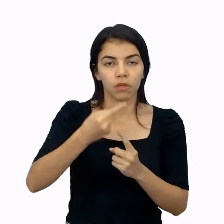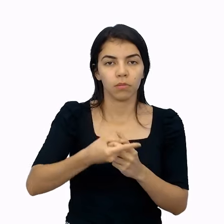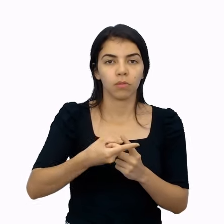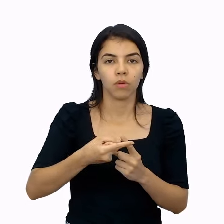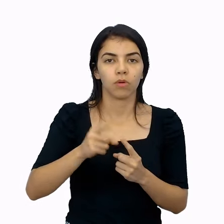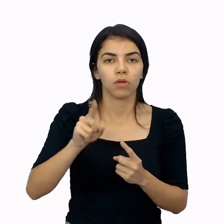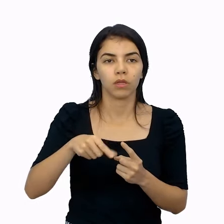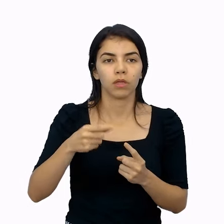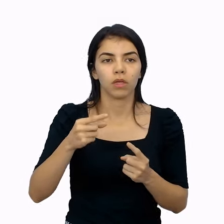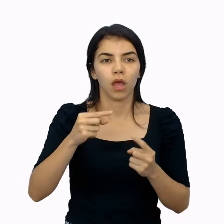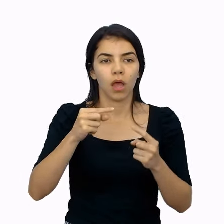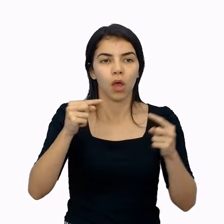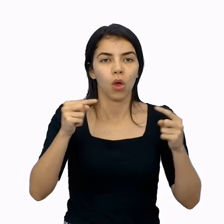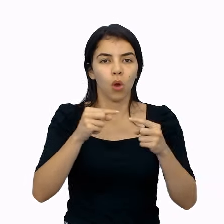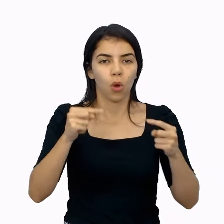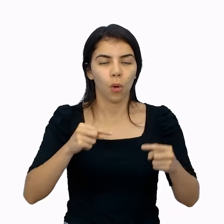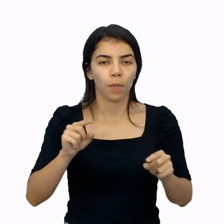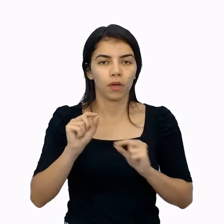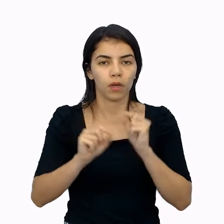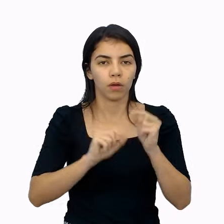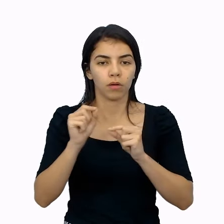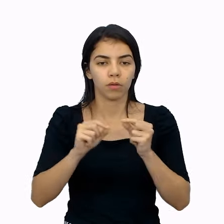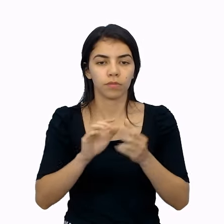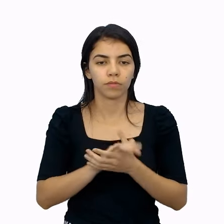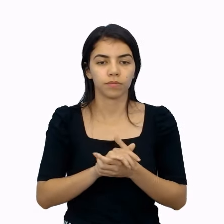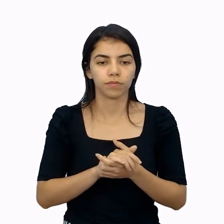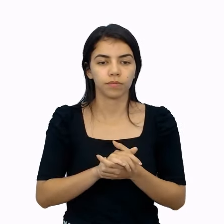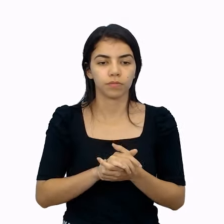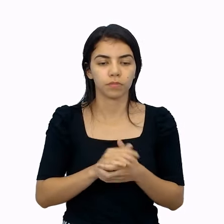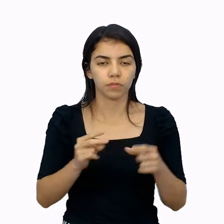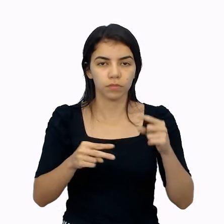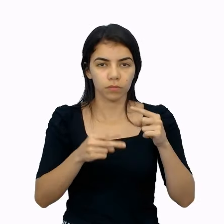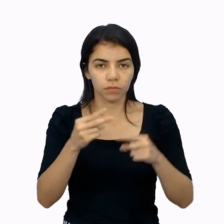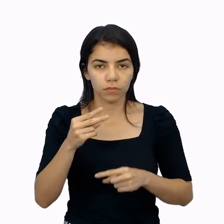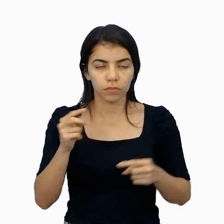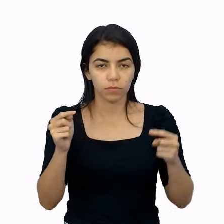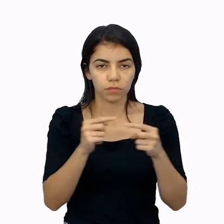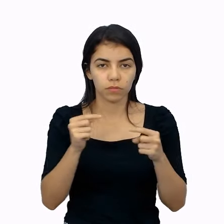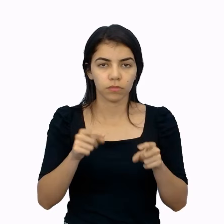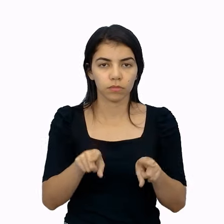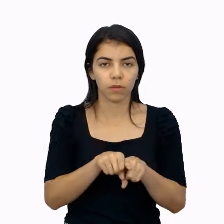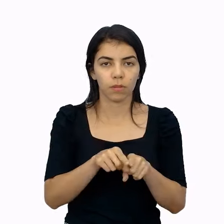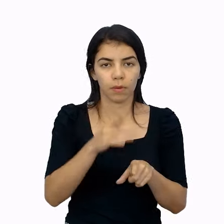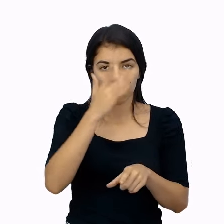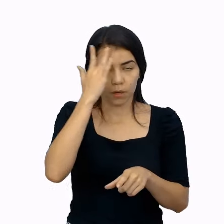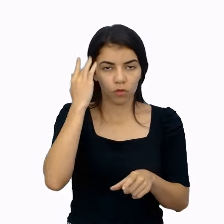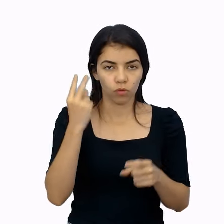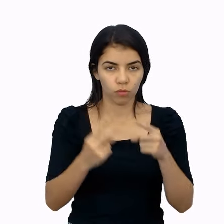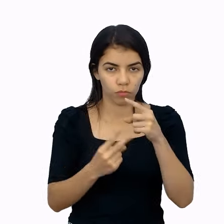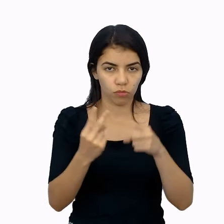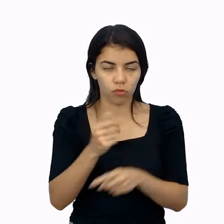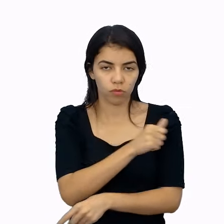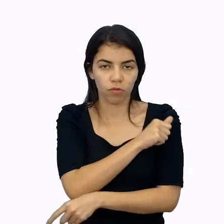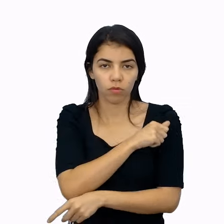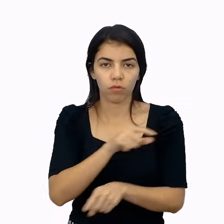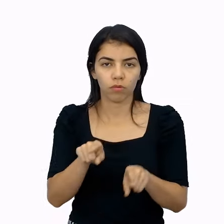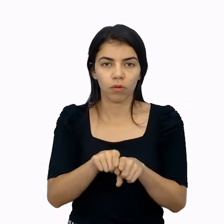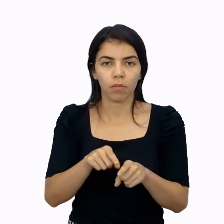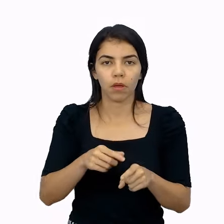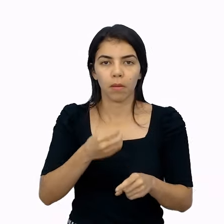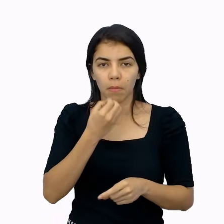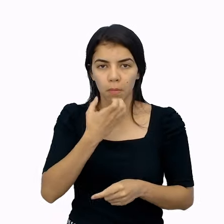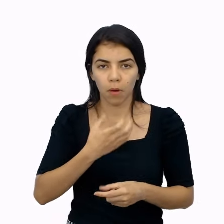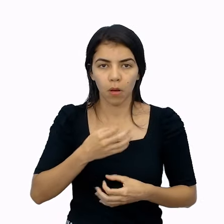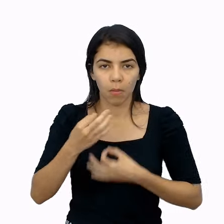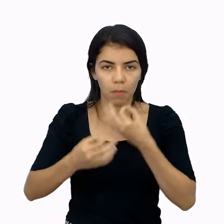um consenso em relação aos dois pontos de vista apresentados. As duplas devem, então, refletir acerca de bons argumentos